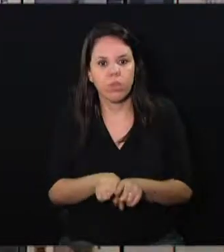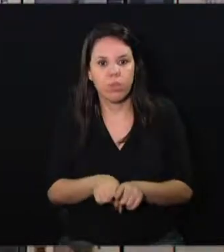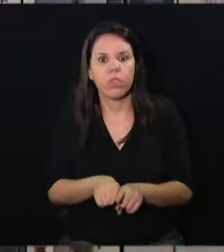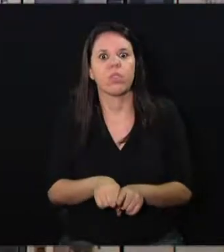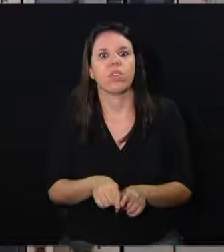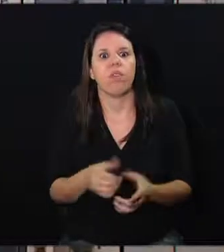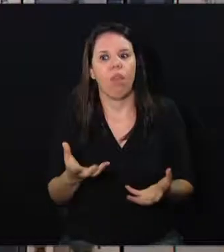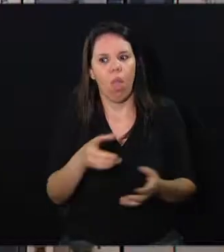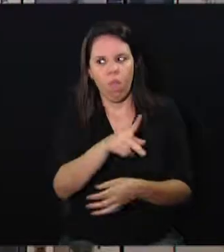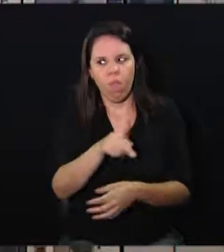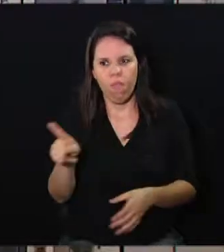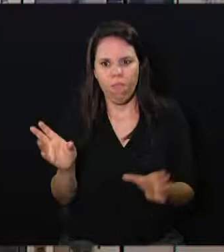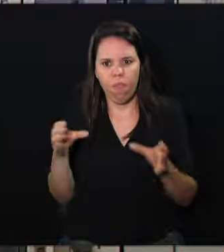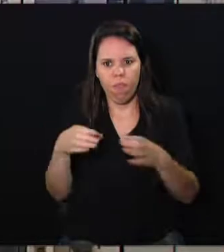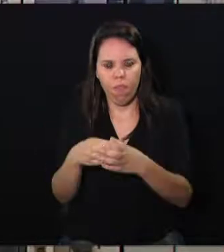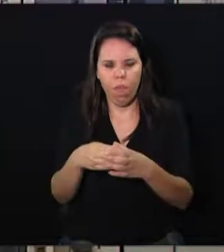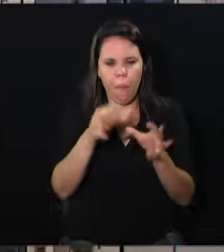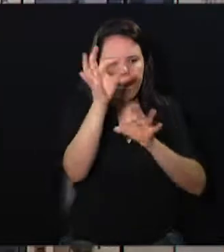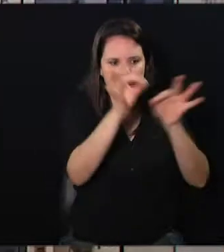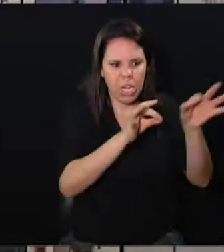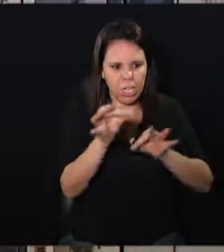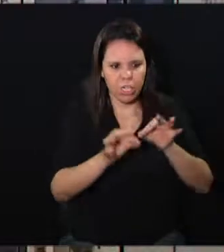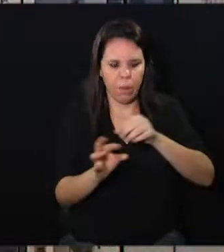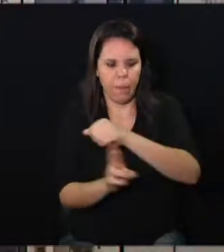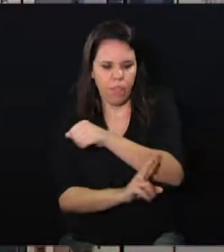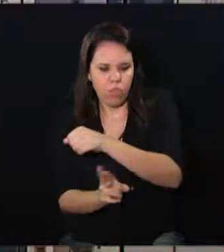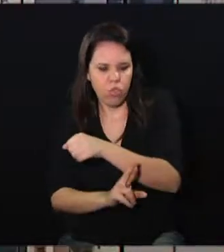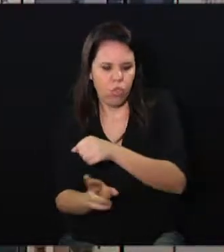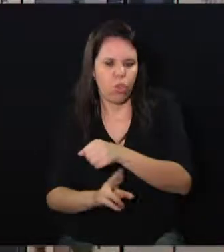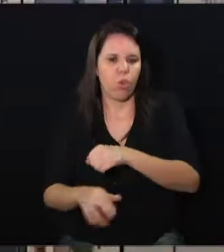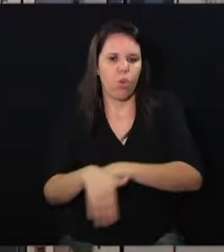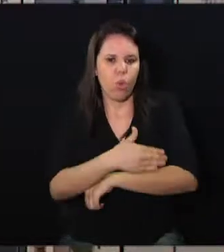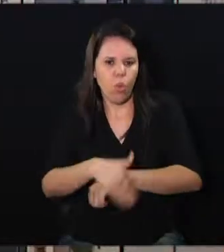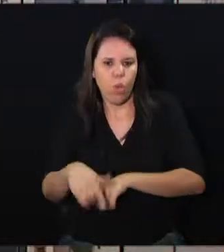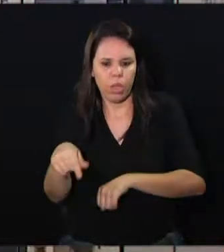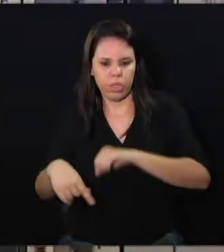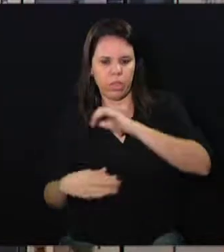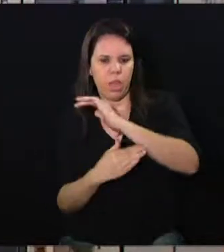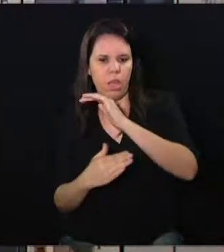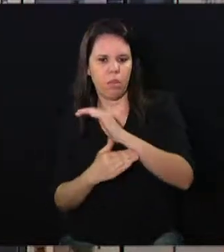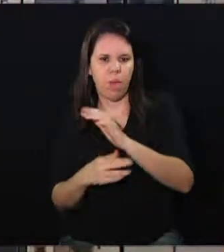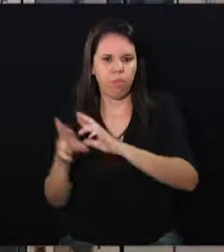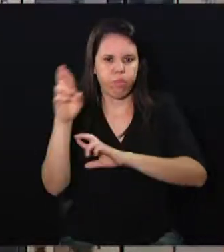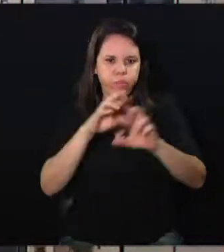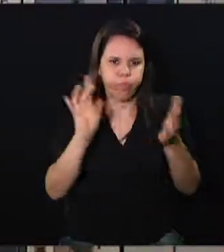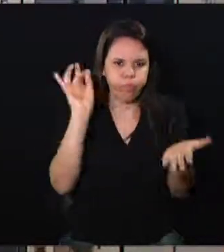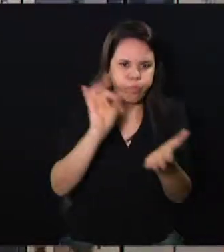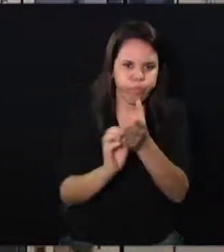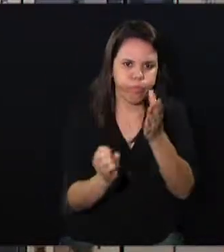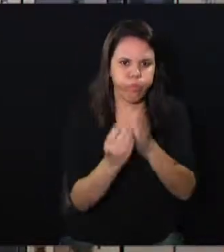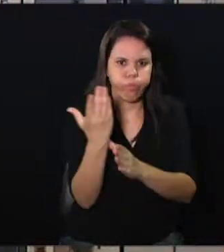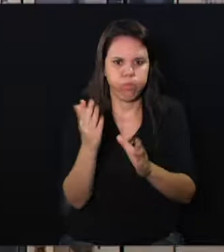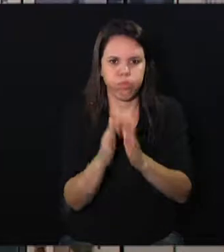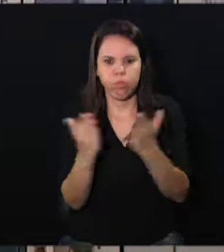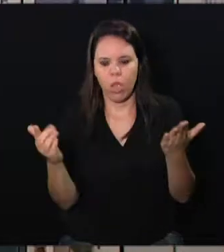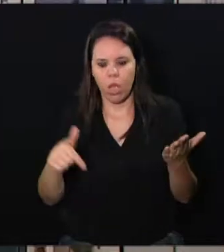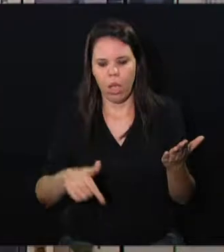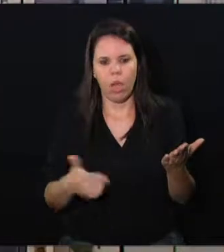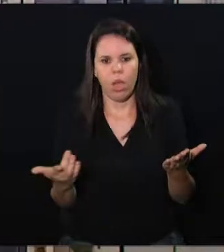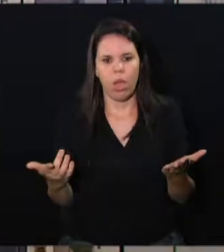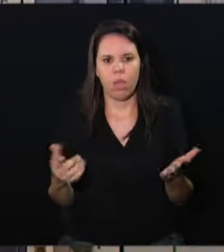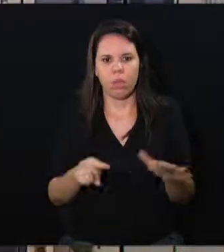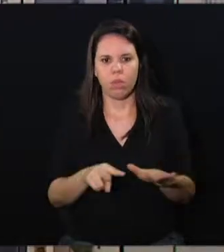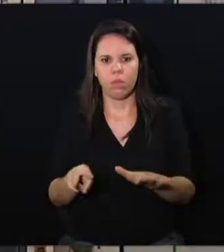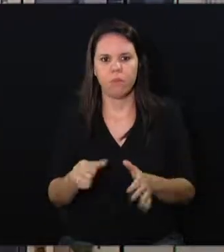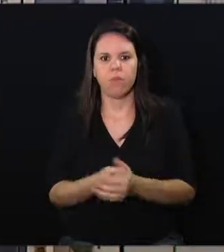Comissão de Mobilidade Urbana e Planejamento Viário aqui da Câmara, realizou um balanço dos trabalhos da pasta neste primeiro semestre.